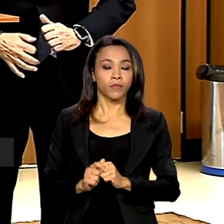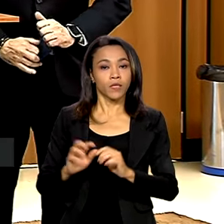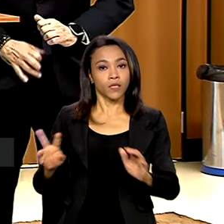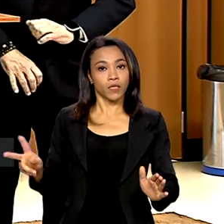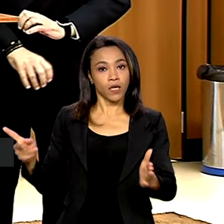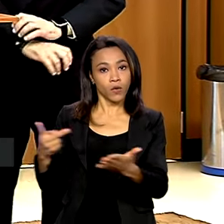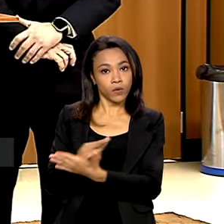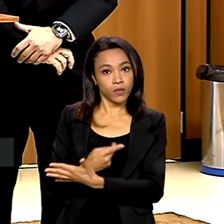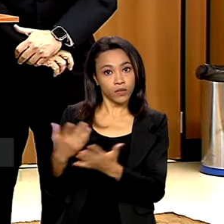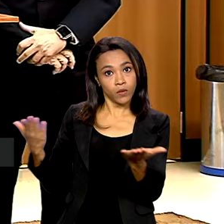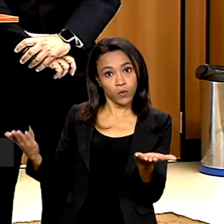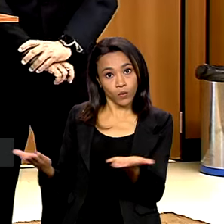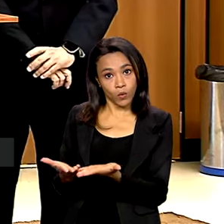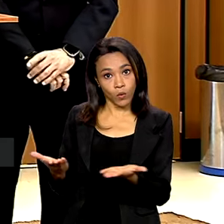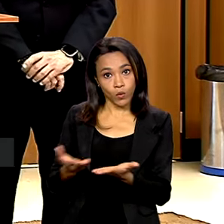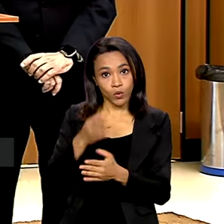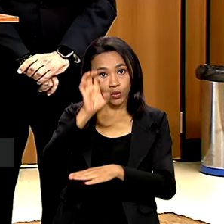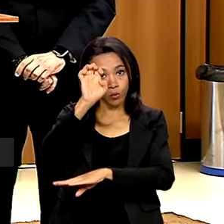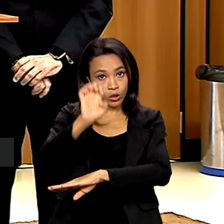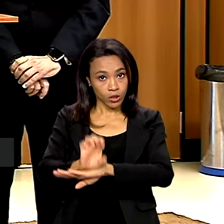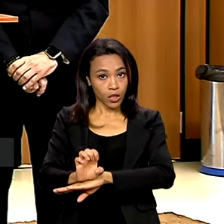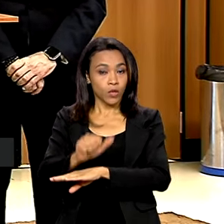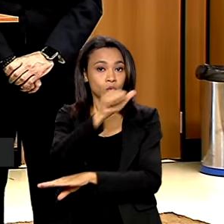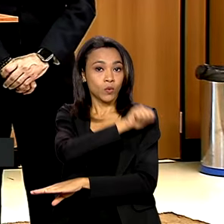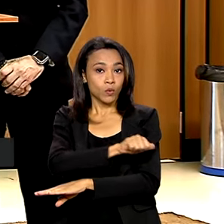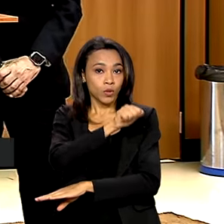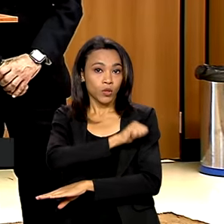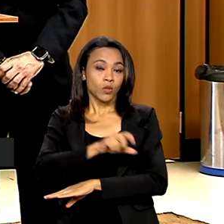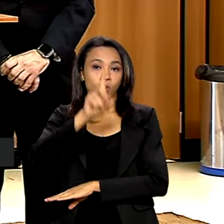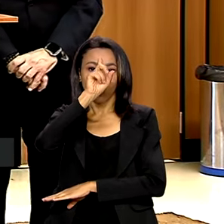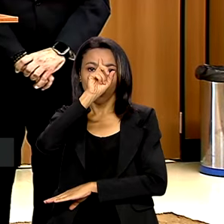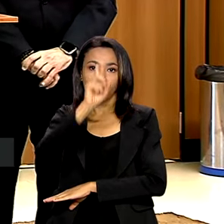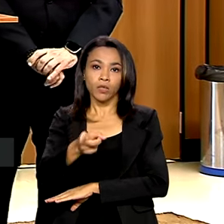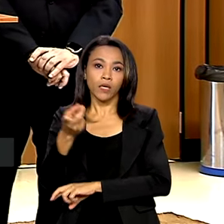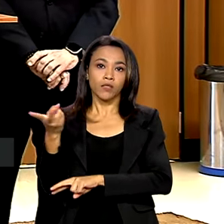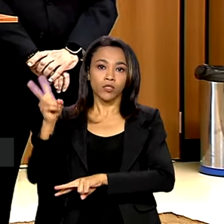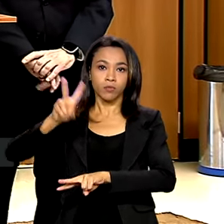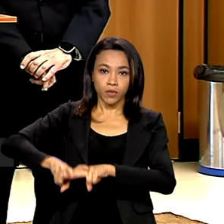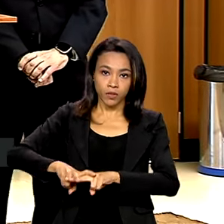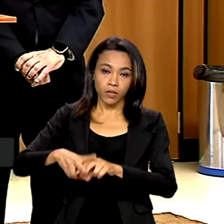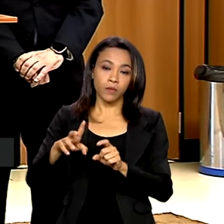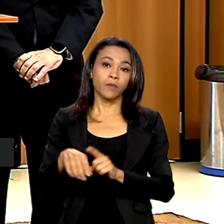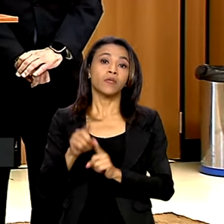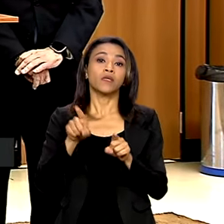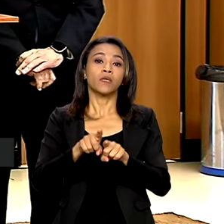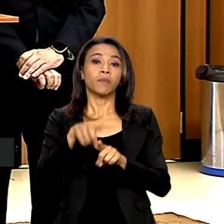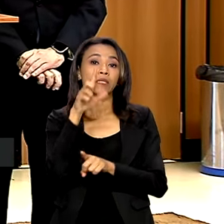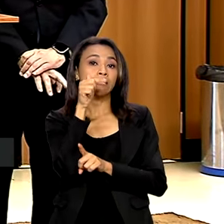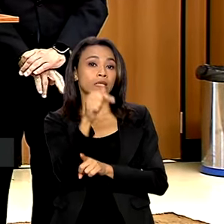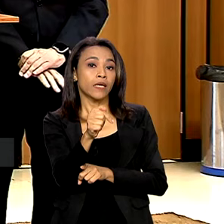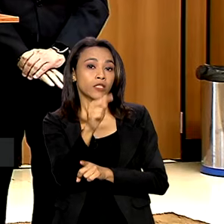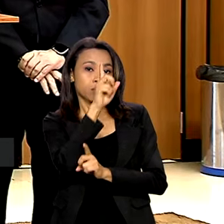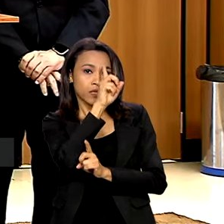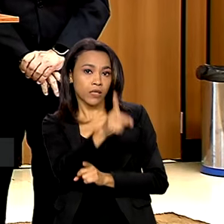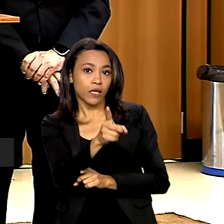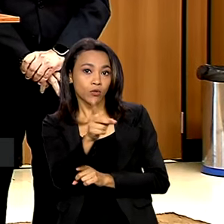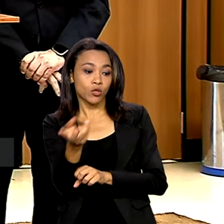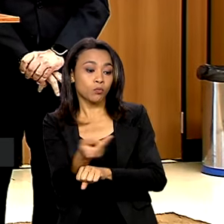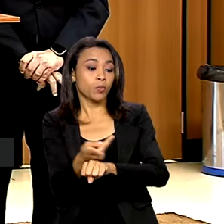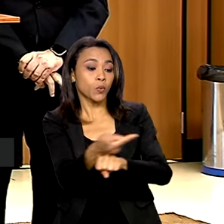ocorrido hoje no Rio de Janeiro, com cumprimento do mandado de prisão e 7 mandados de busca e apreensão. Em